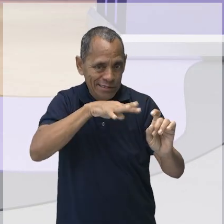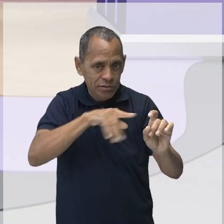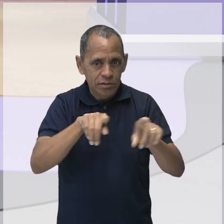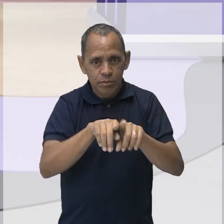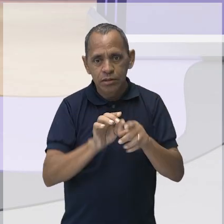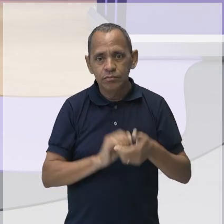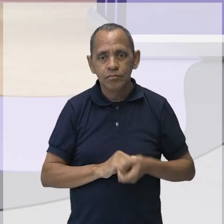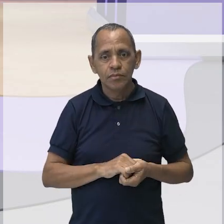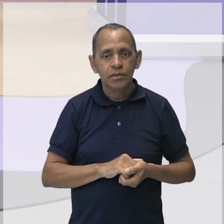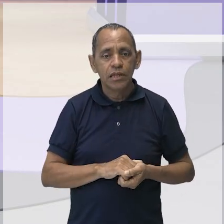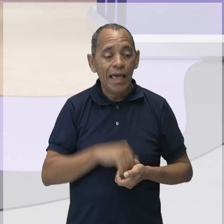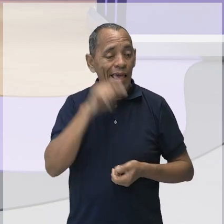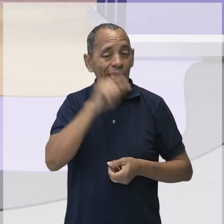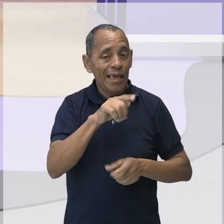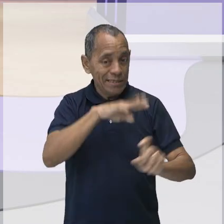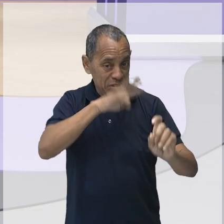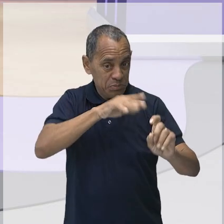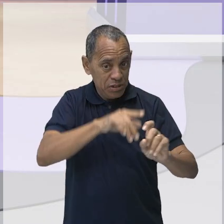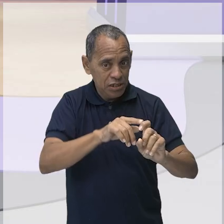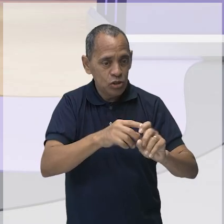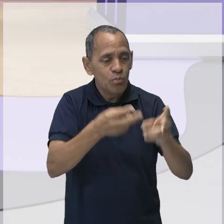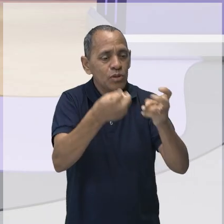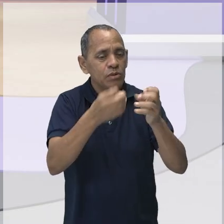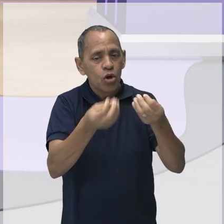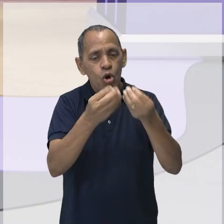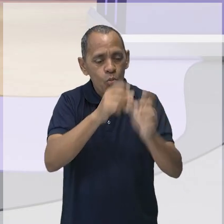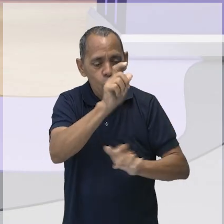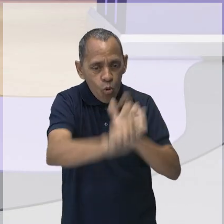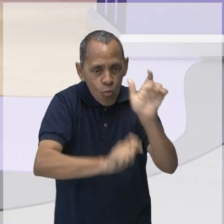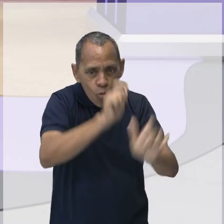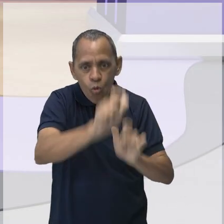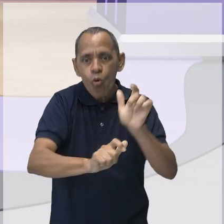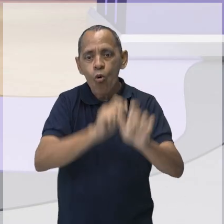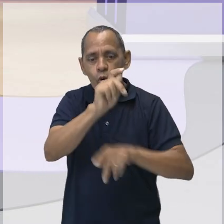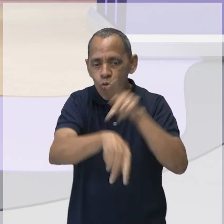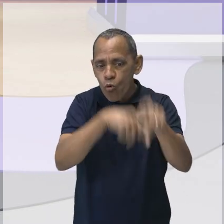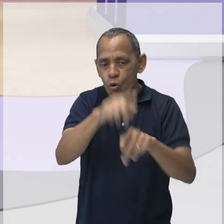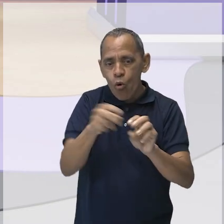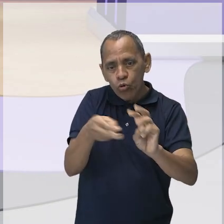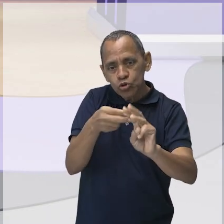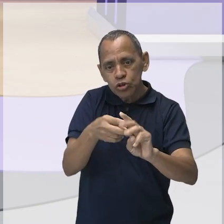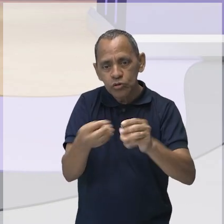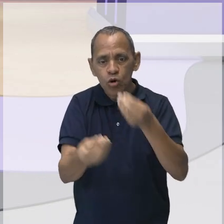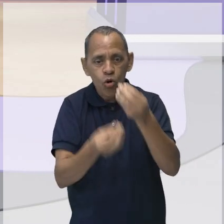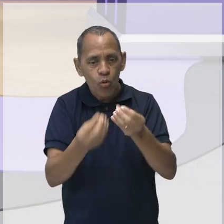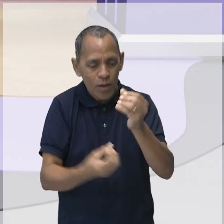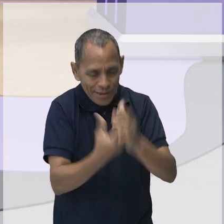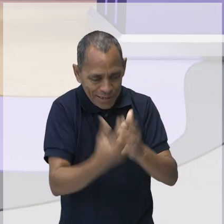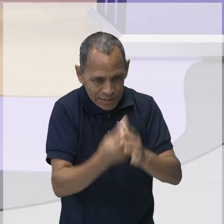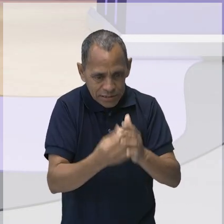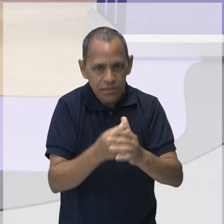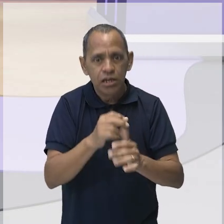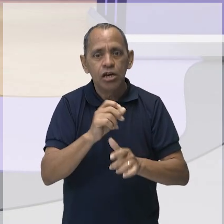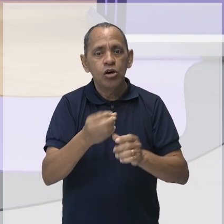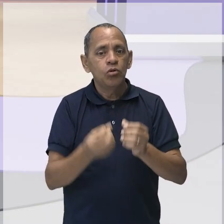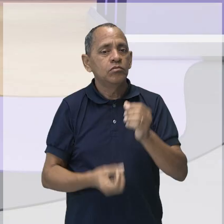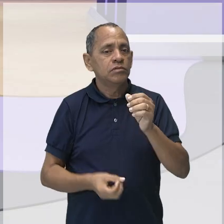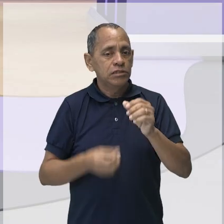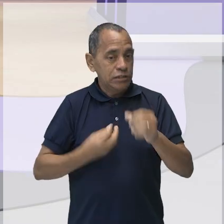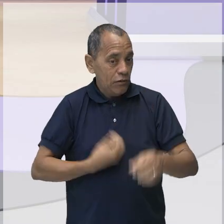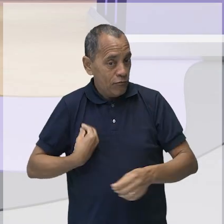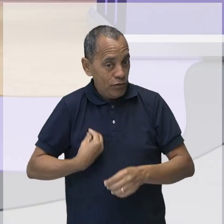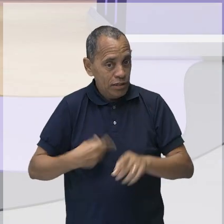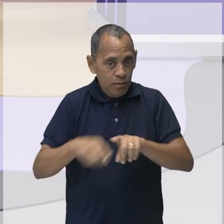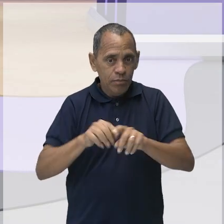a perceber como esse povo indígena concebe a formação e a origem da vida e da existência de tudo